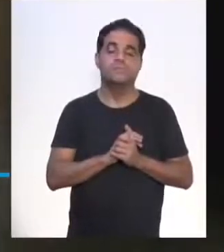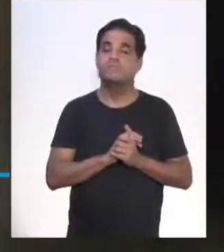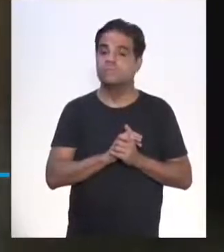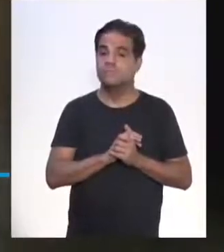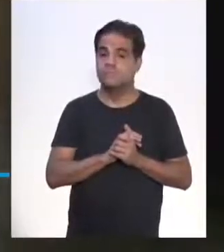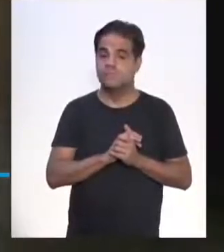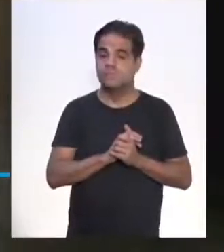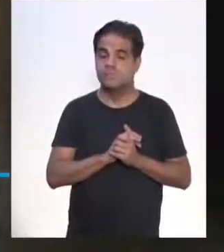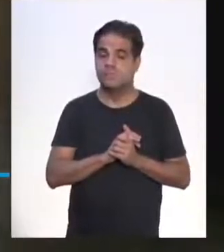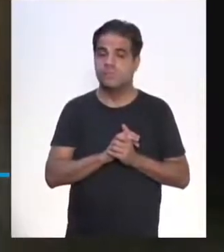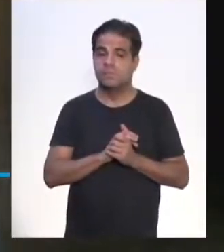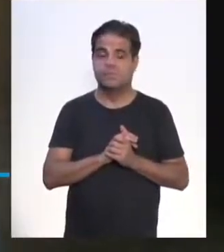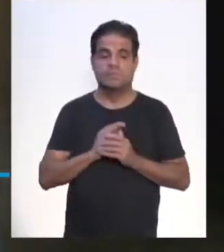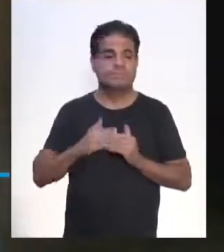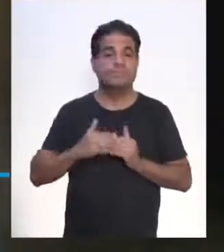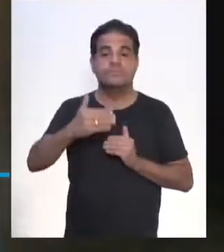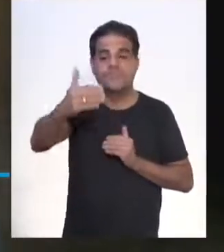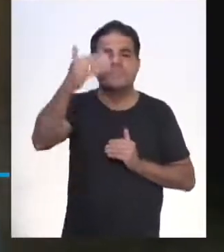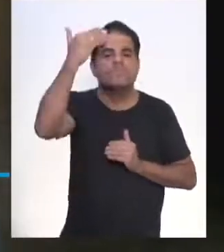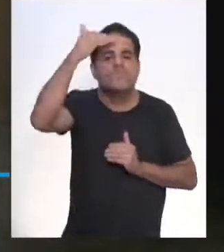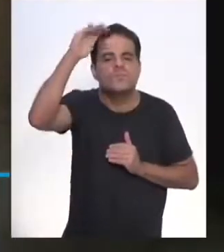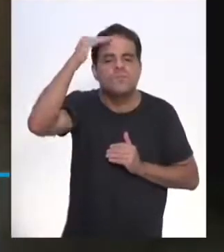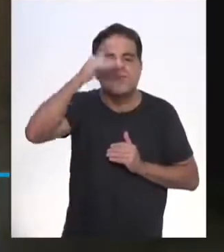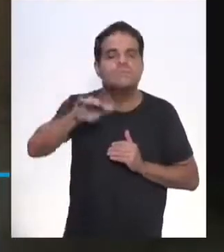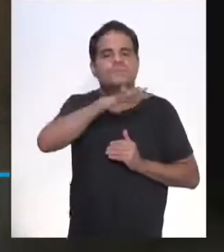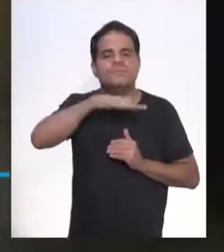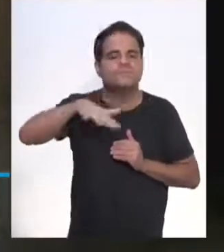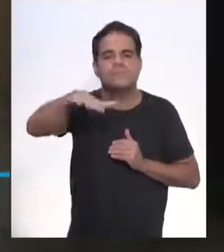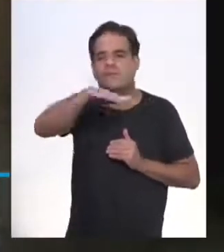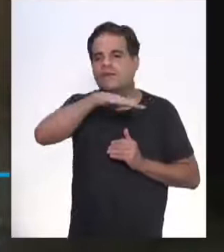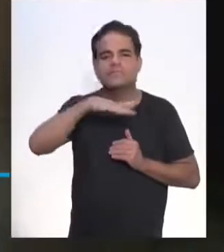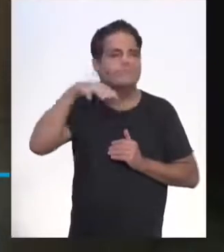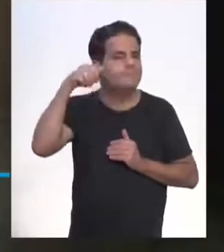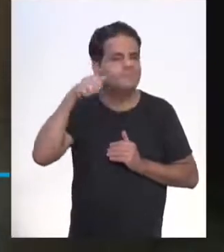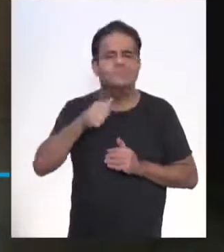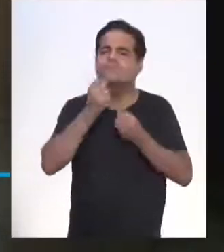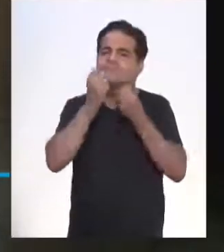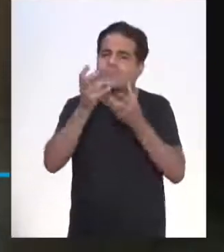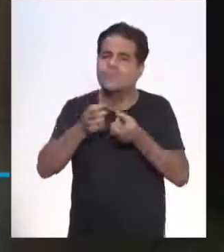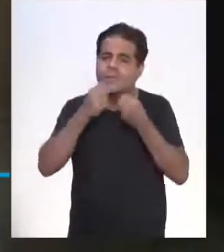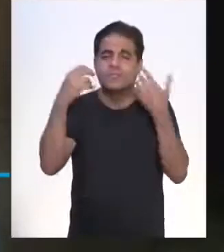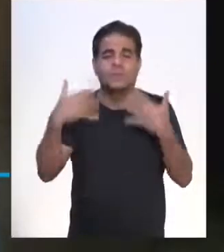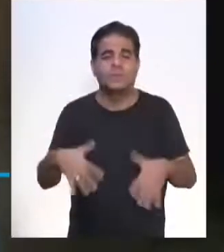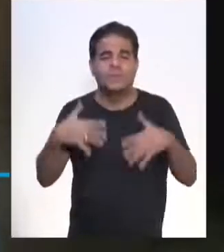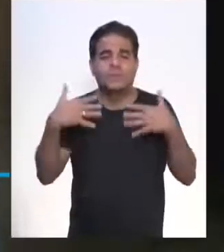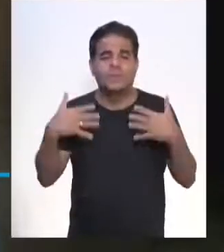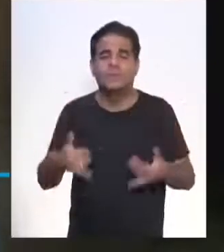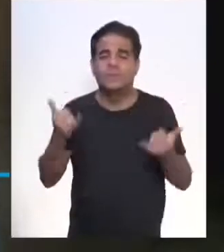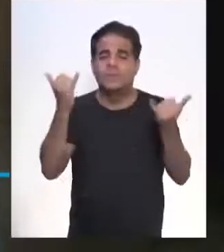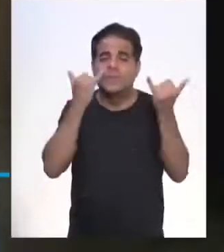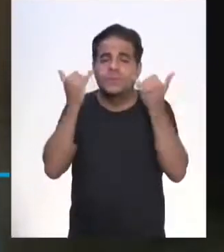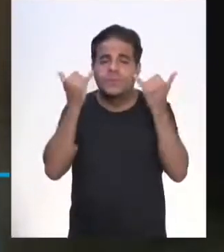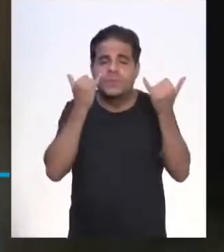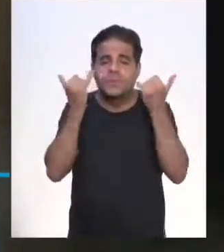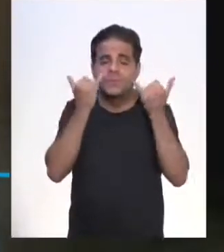pessoal, compreendo, entendo que foi bastante informação que a gente teve